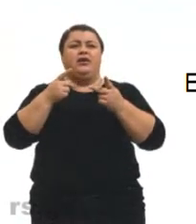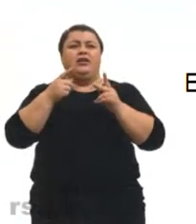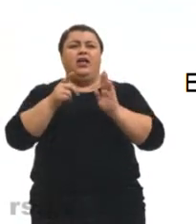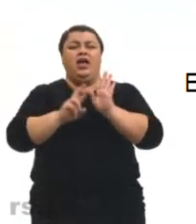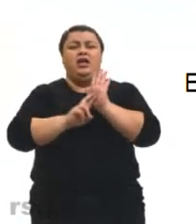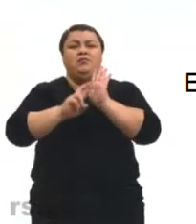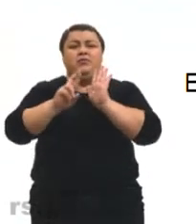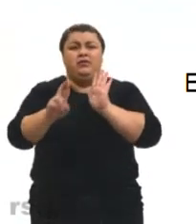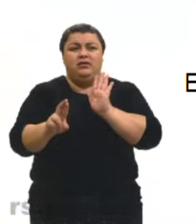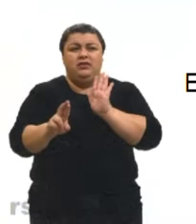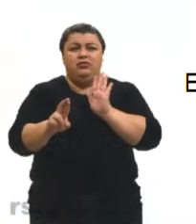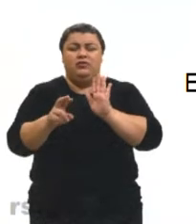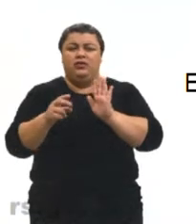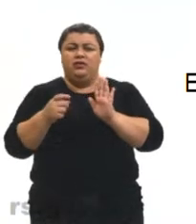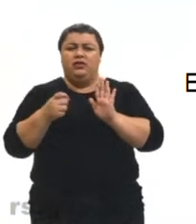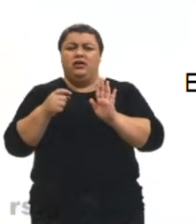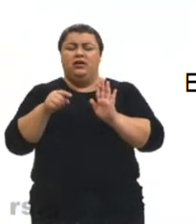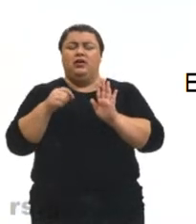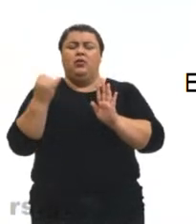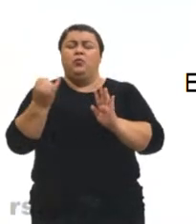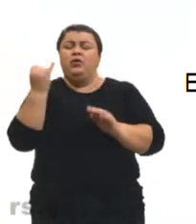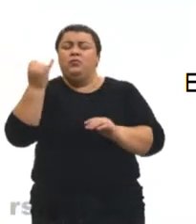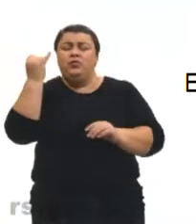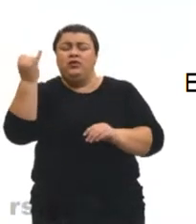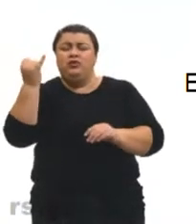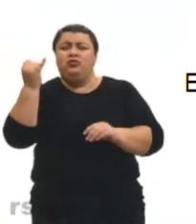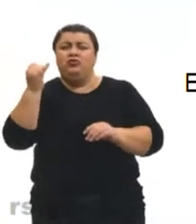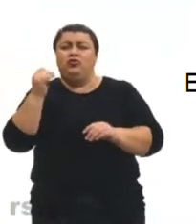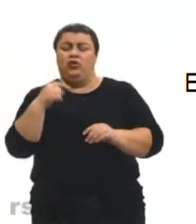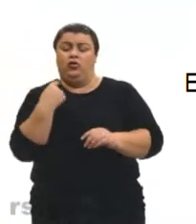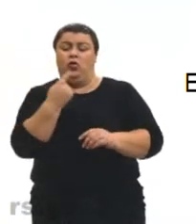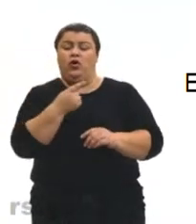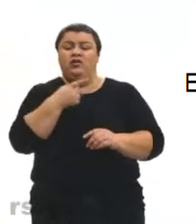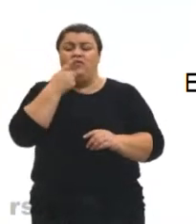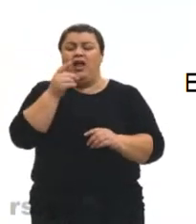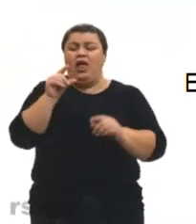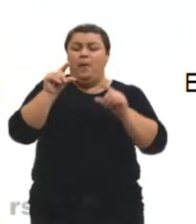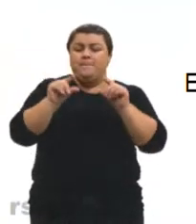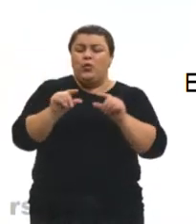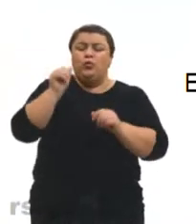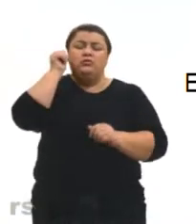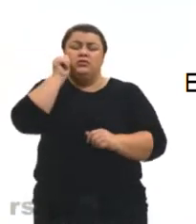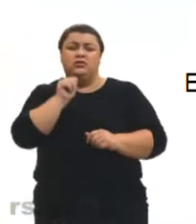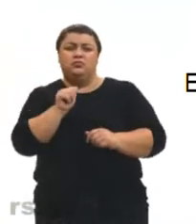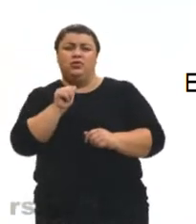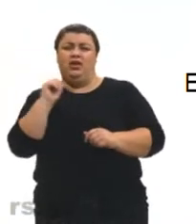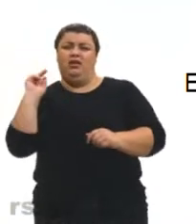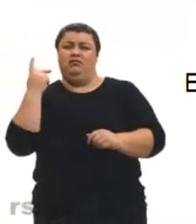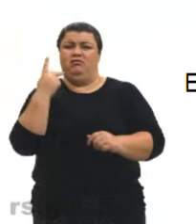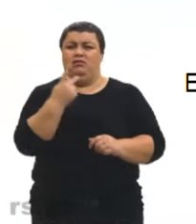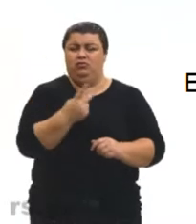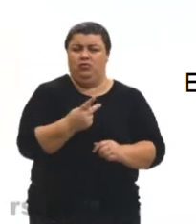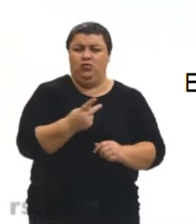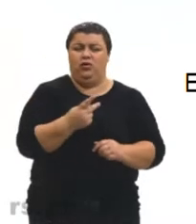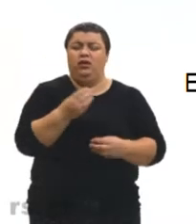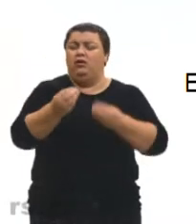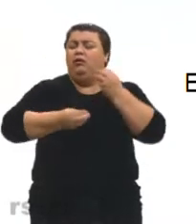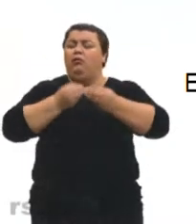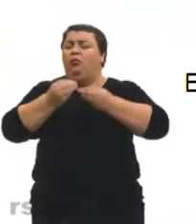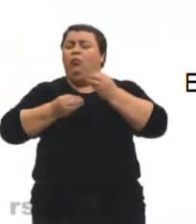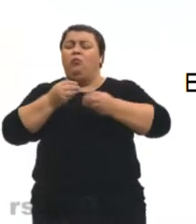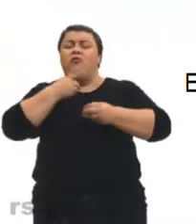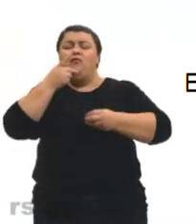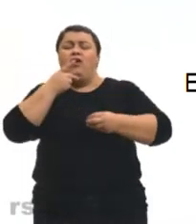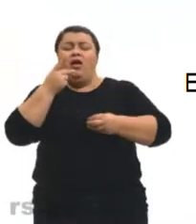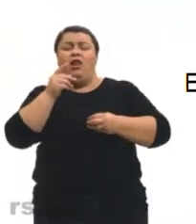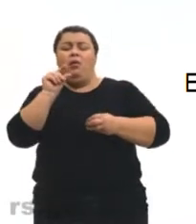representatividade de como por vezes a gente fala pouco é sobre as mulheres na história sobre como a gente